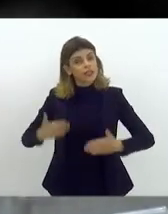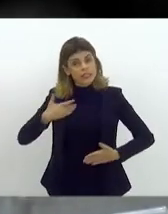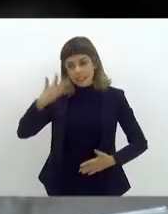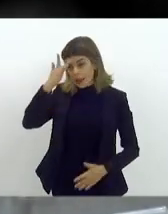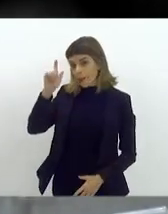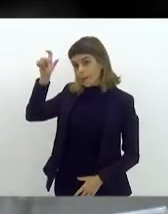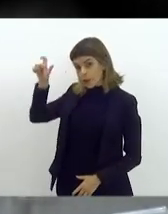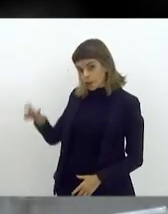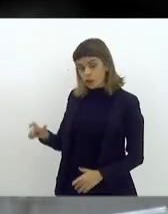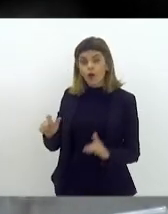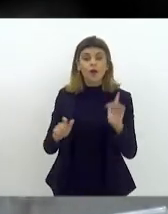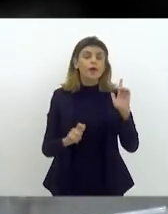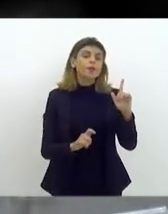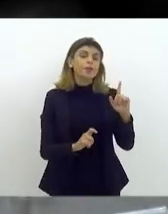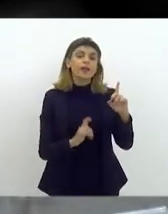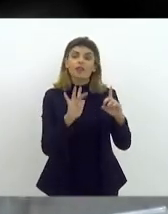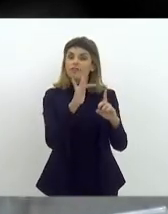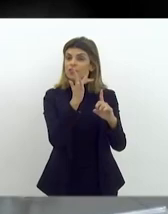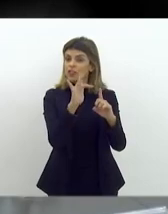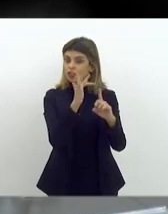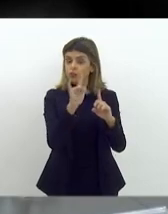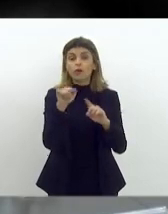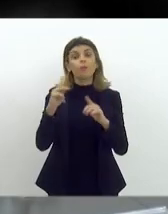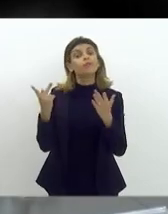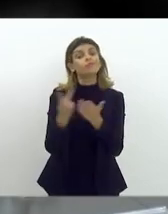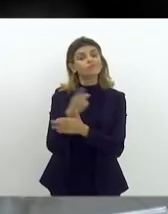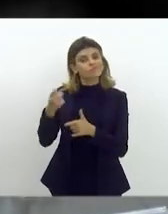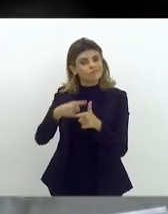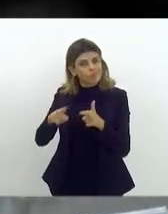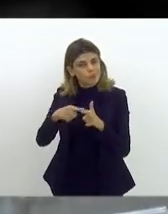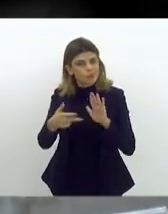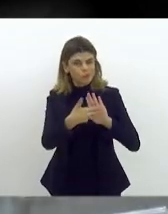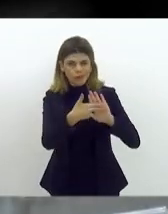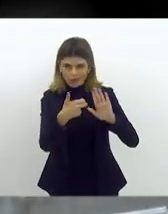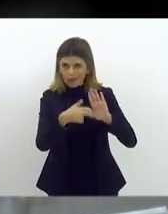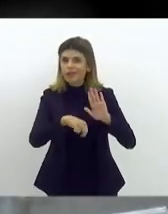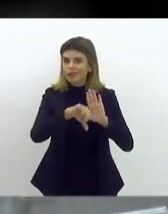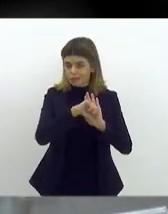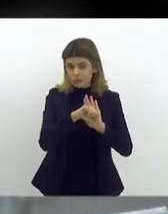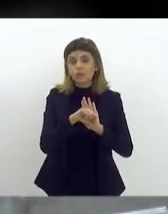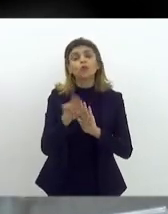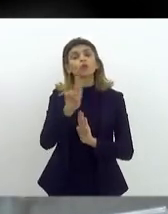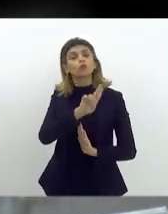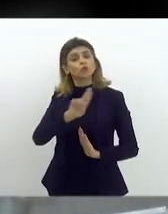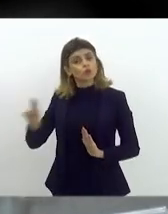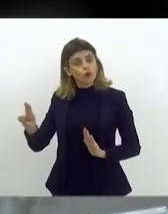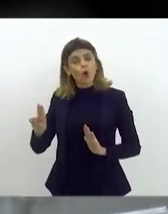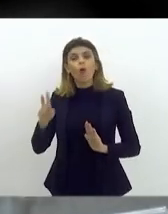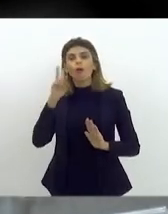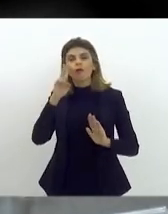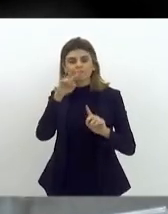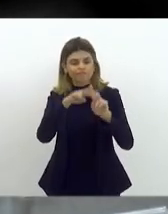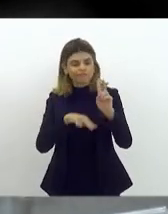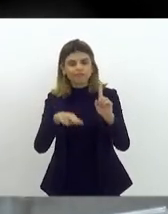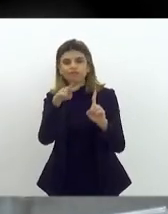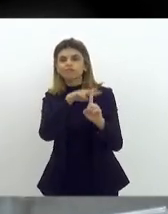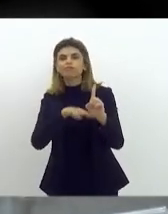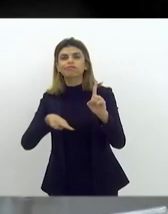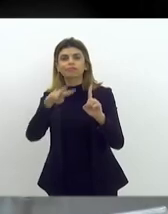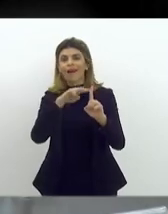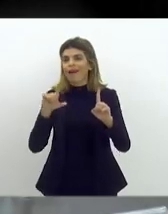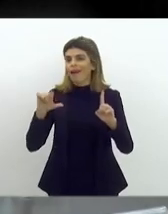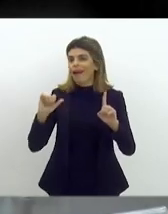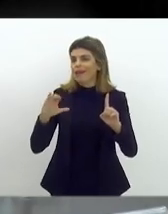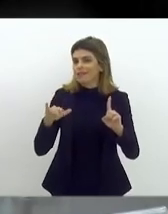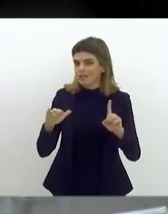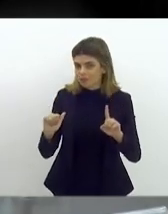autor e vítima para configuração desse delito né bastão do que se denomina aí da chamada contemplação lassiva é